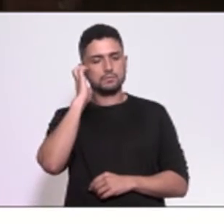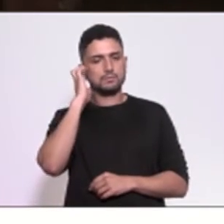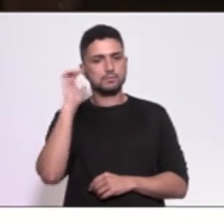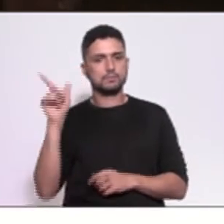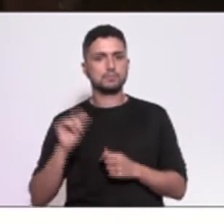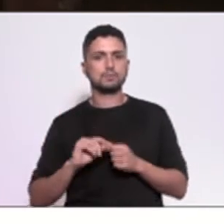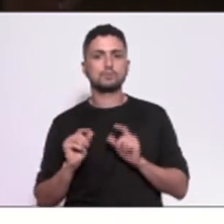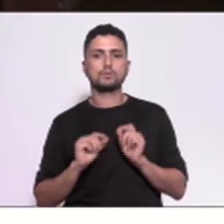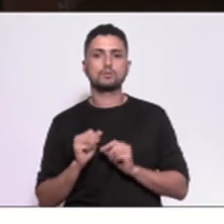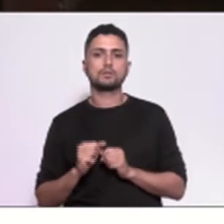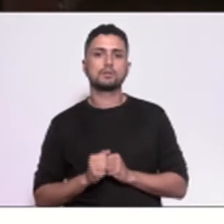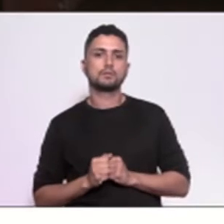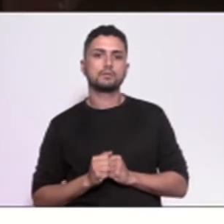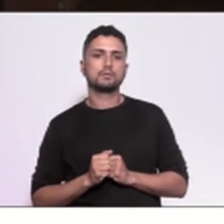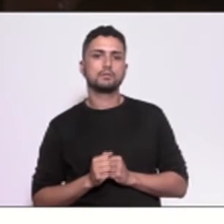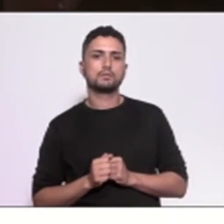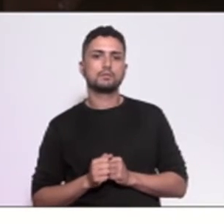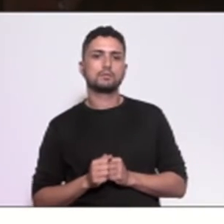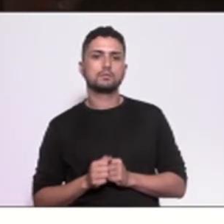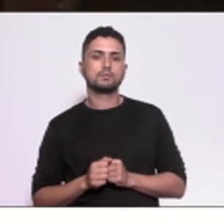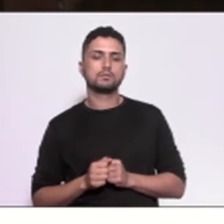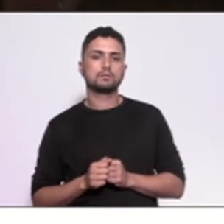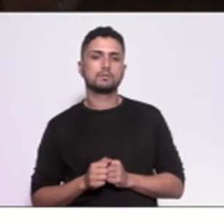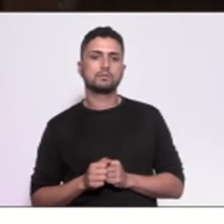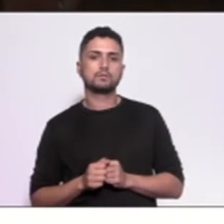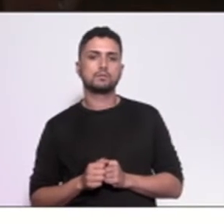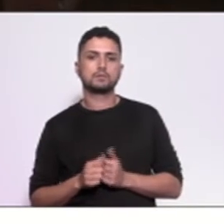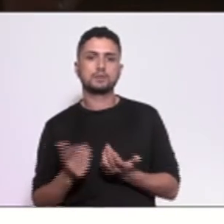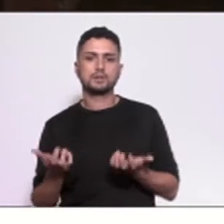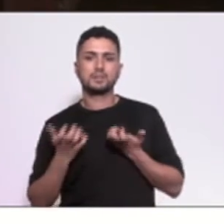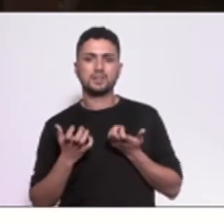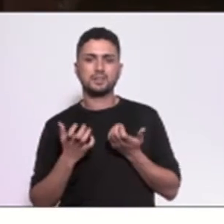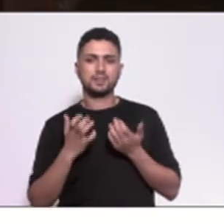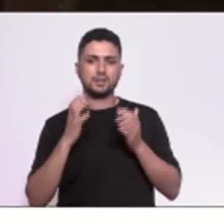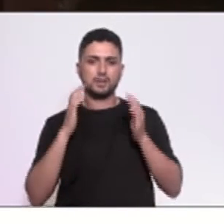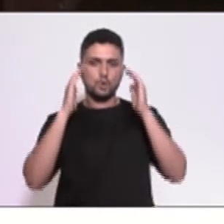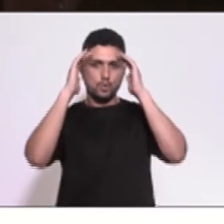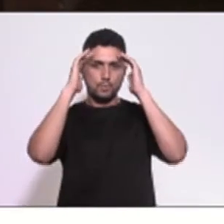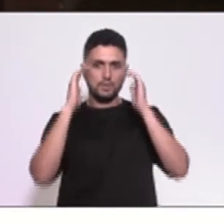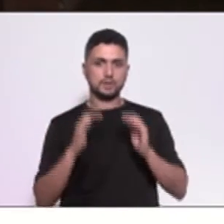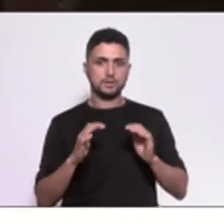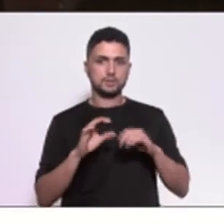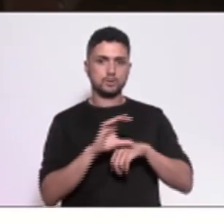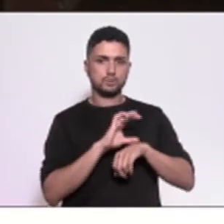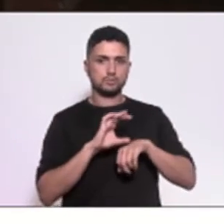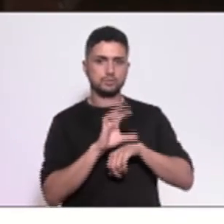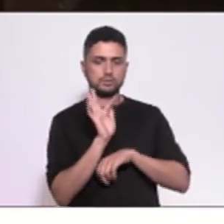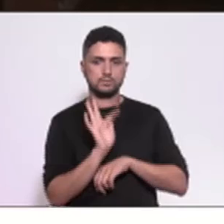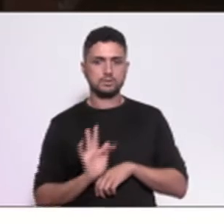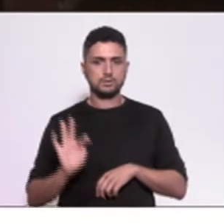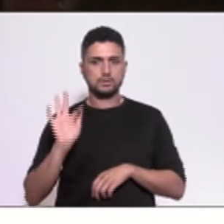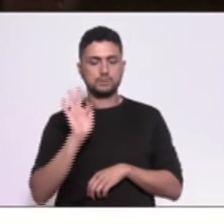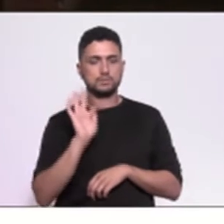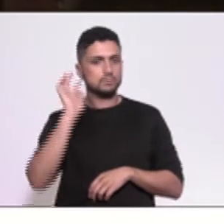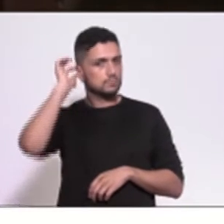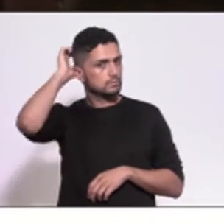zerou a questão para seguir o que está expressamente definido na Constituição Federal.